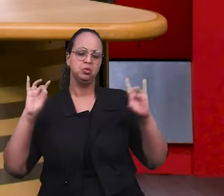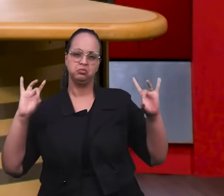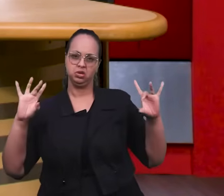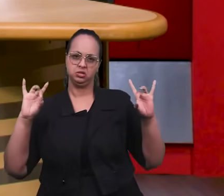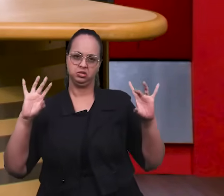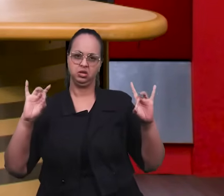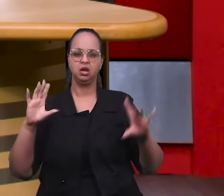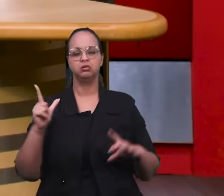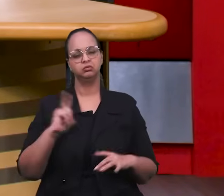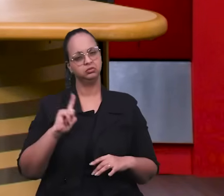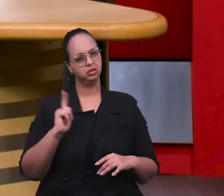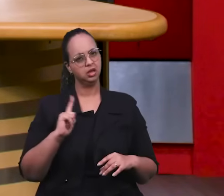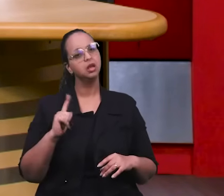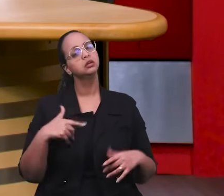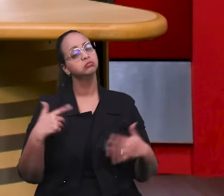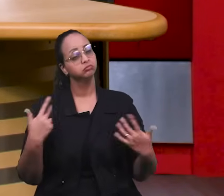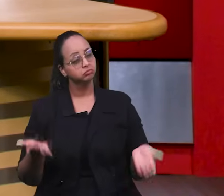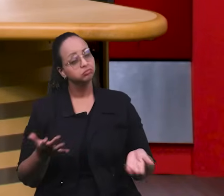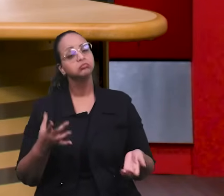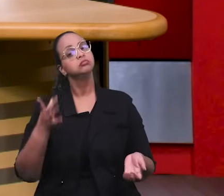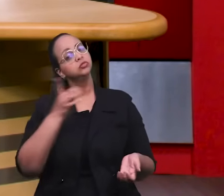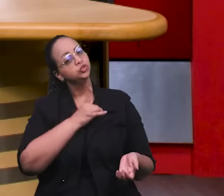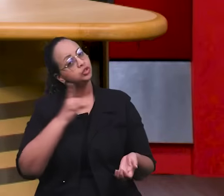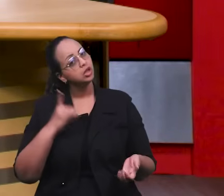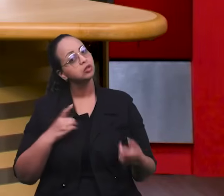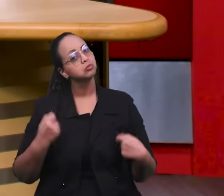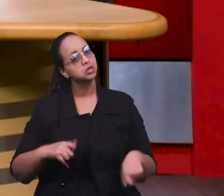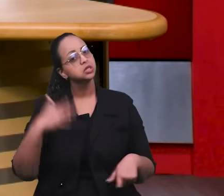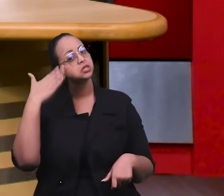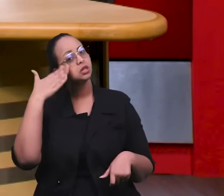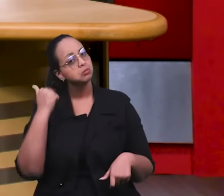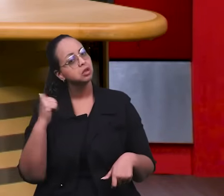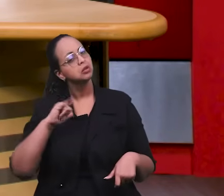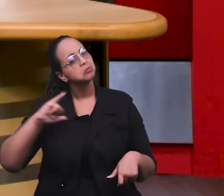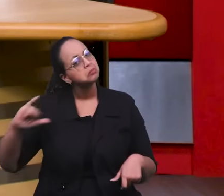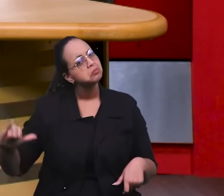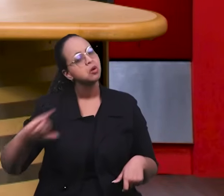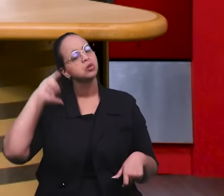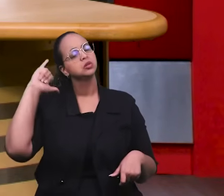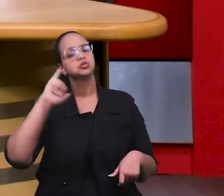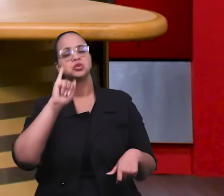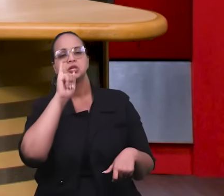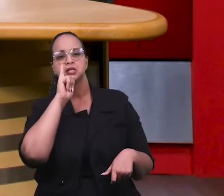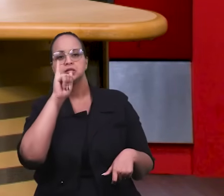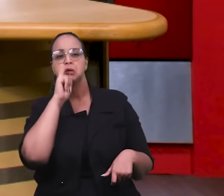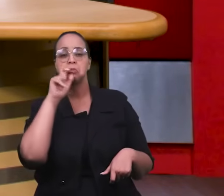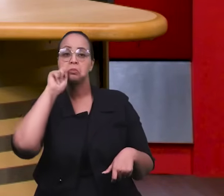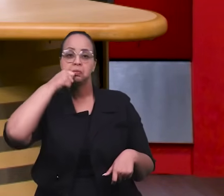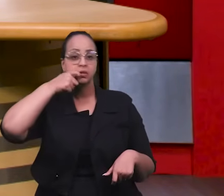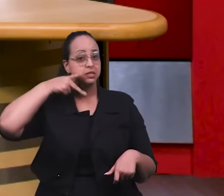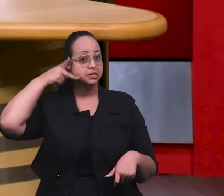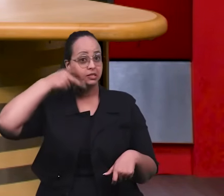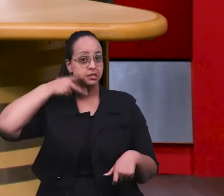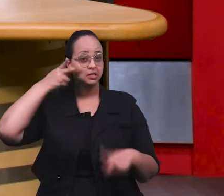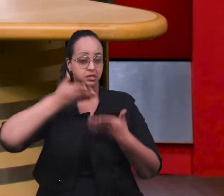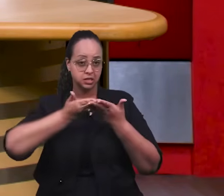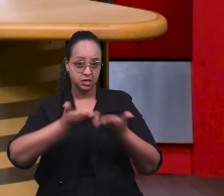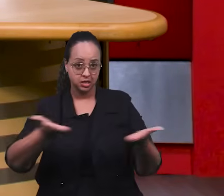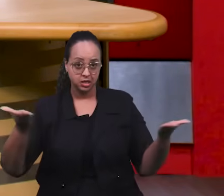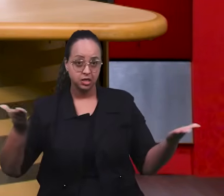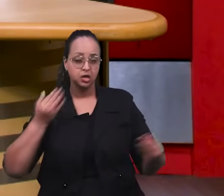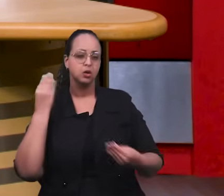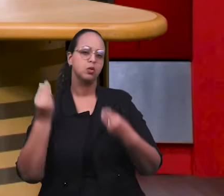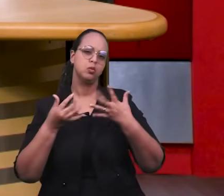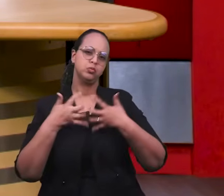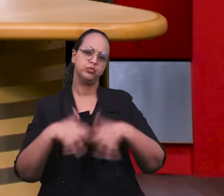especiais, né? E o diácono ele é super importante. Você pega um culto de ceia, né? Como é que